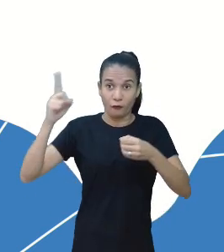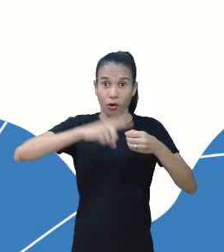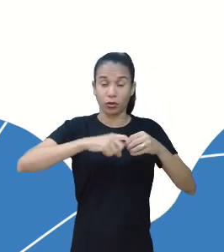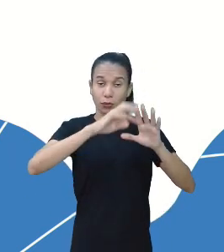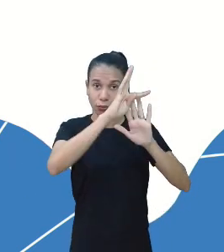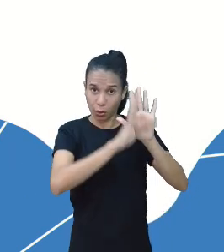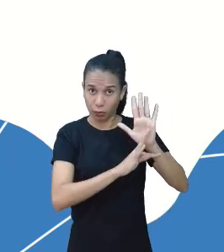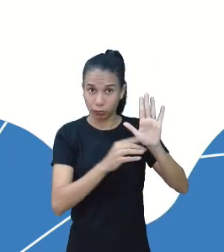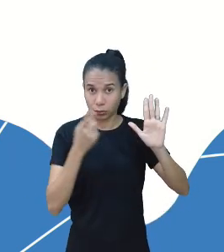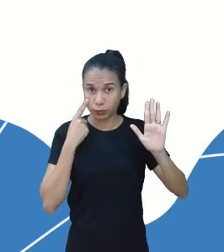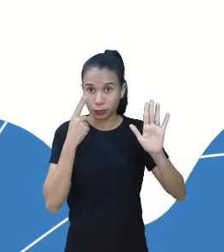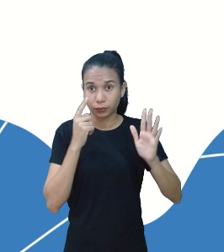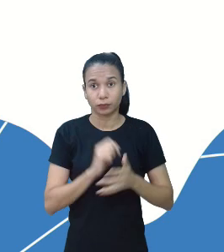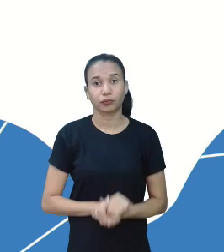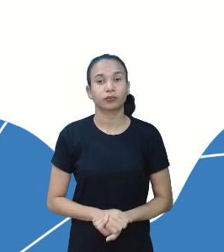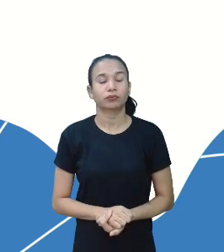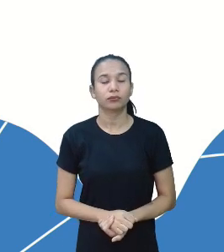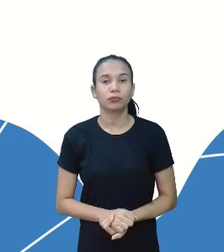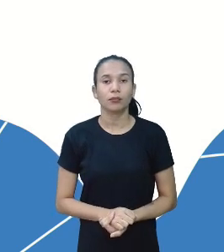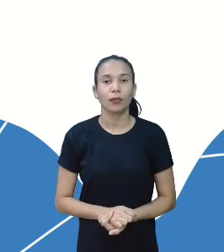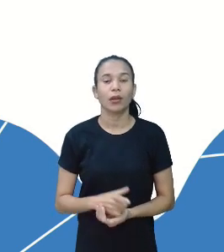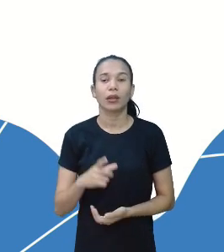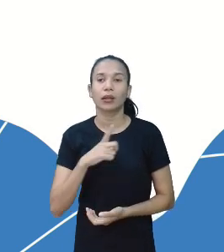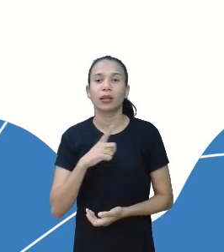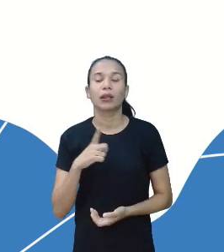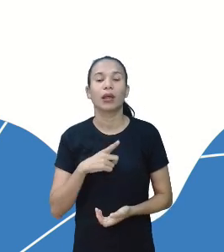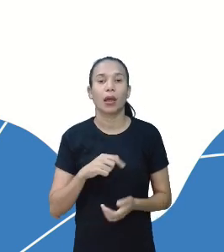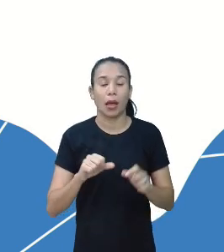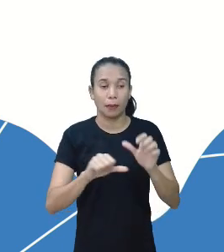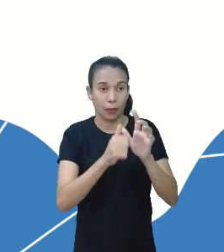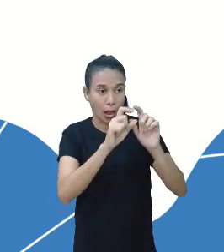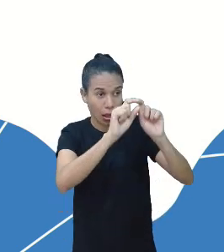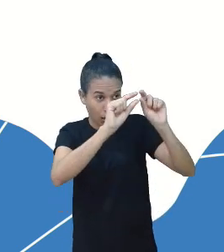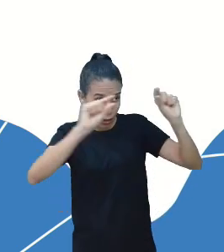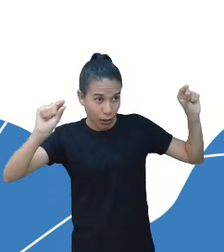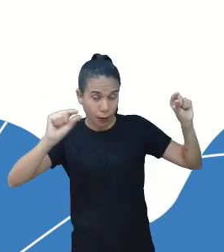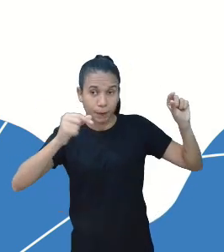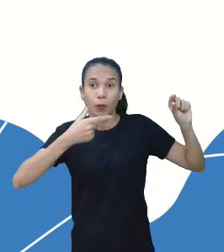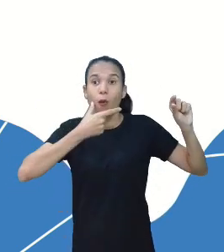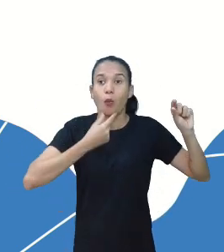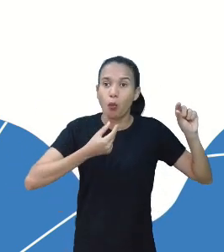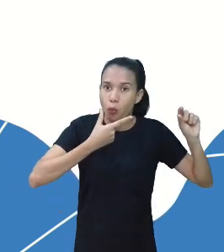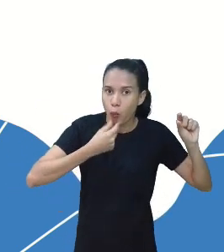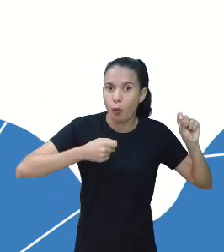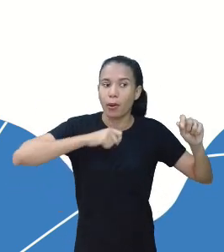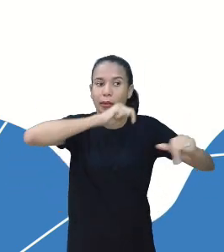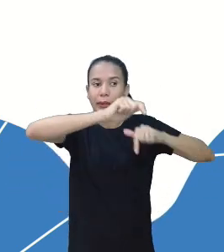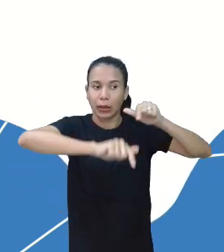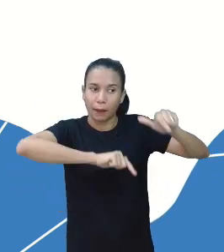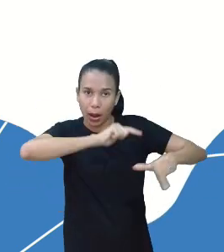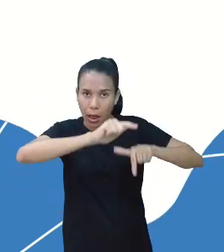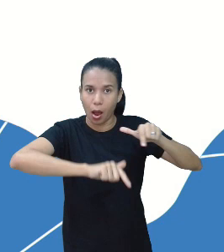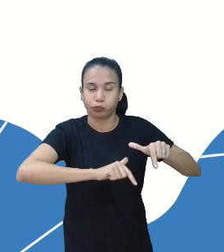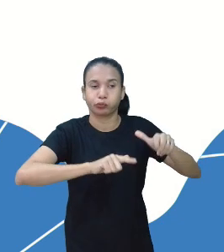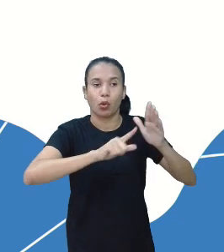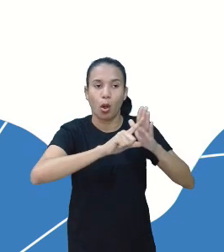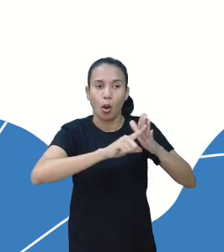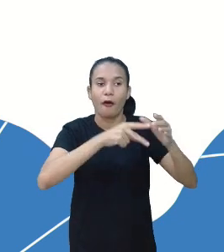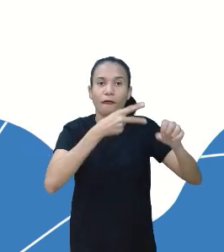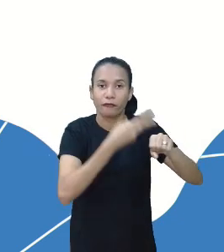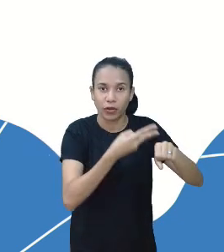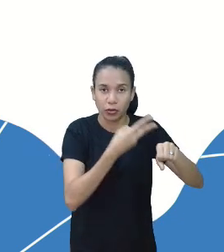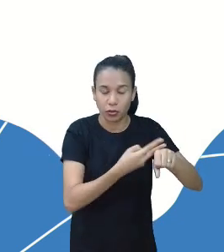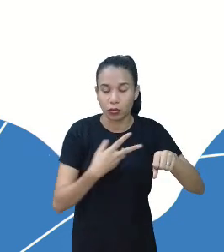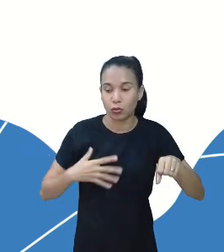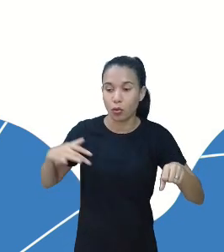texto, tá? A gente tem aqui na primeira linha, um homem estava trabalhando em uma vidraçaria quando